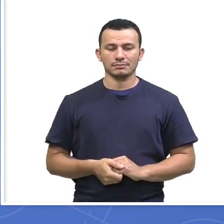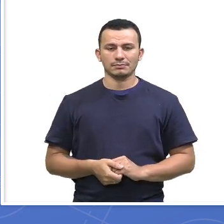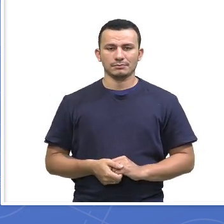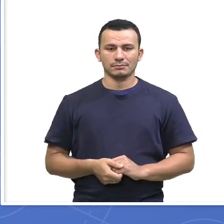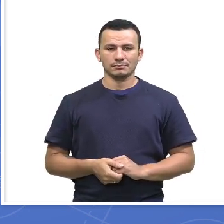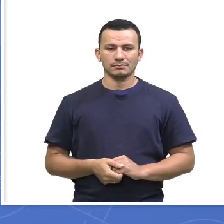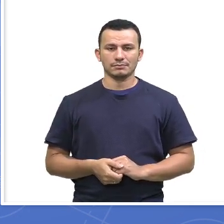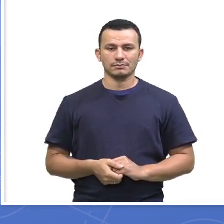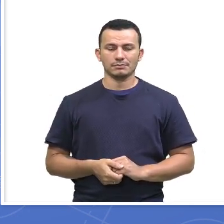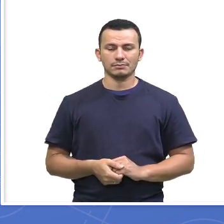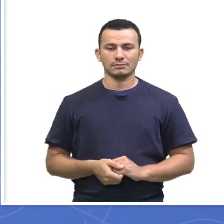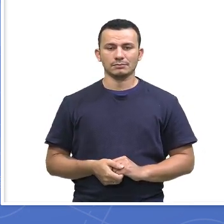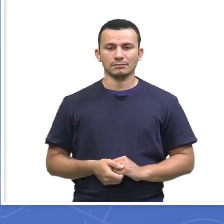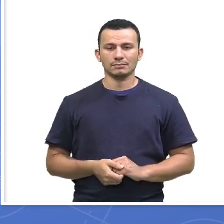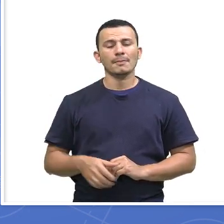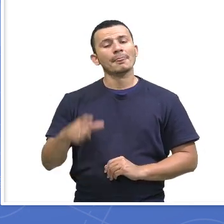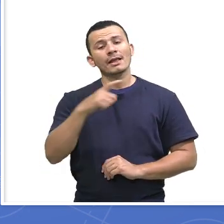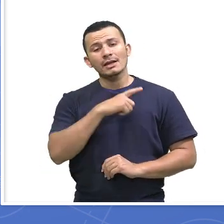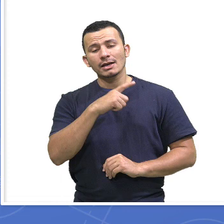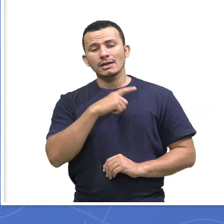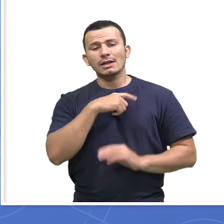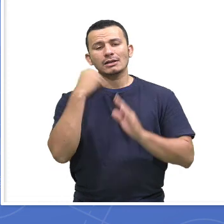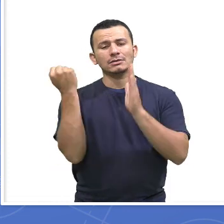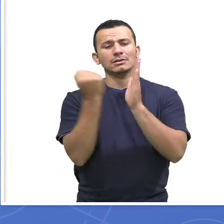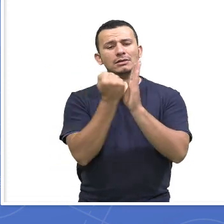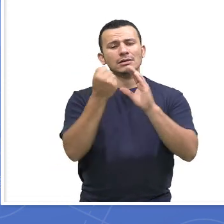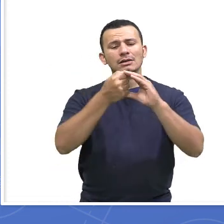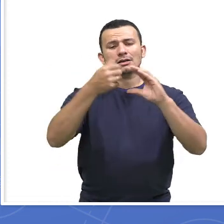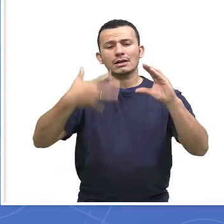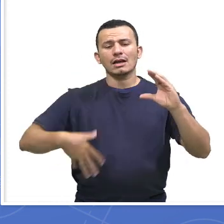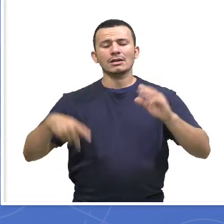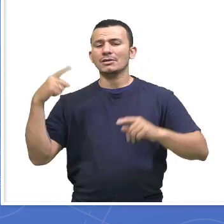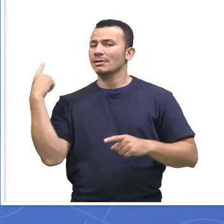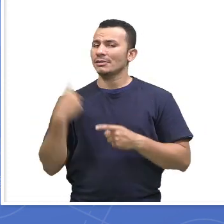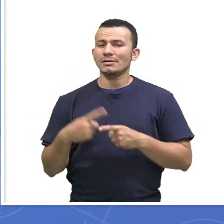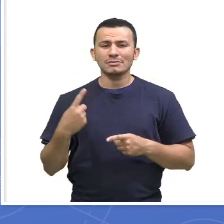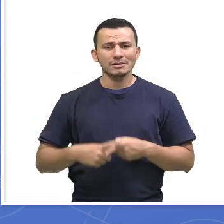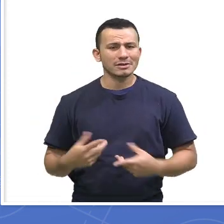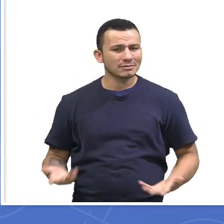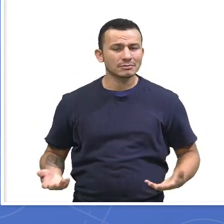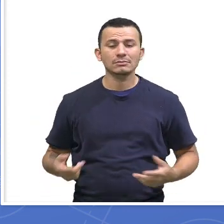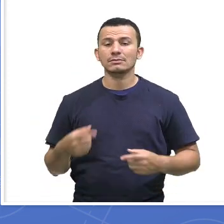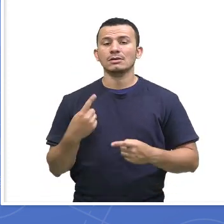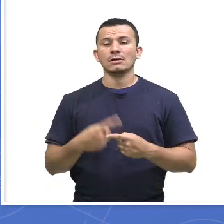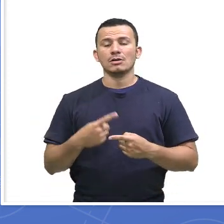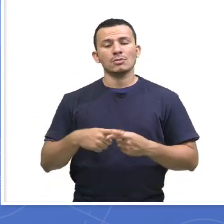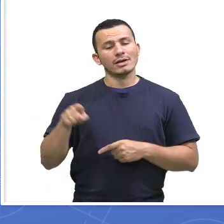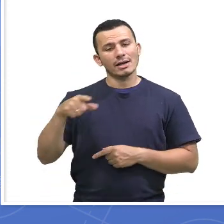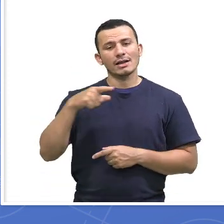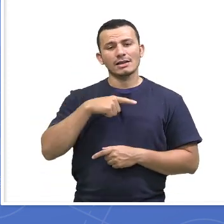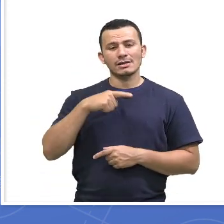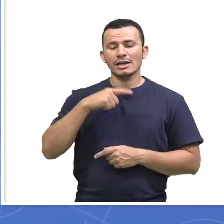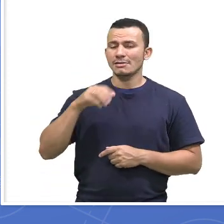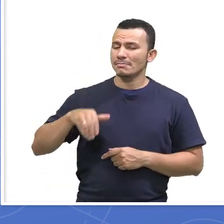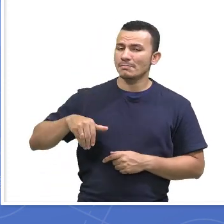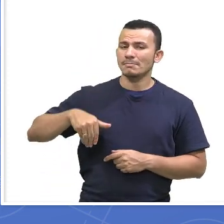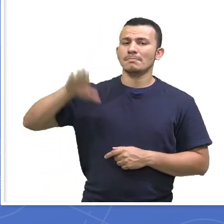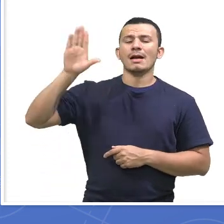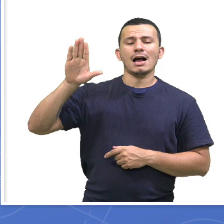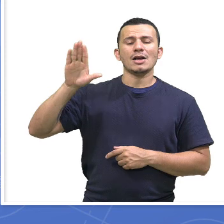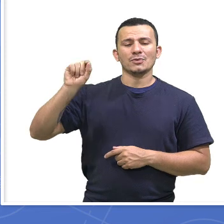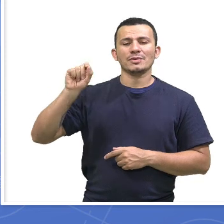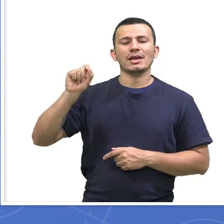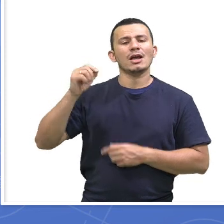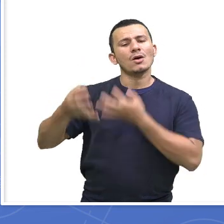E ela caracterizou-se por quê? Por instaurar o quê? Ainda mais o espírito